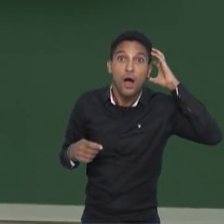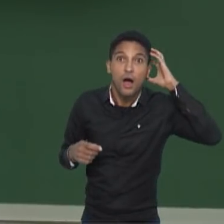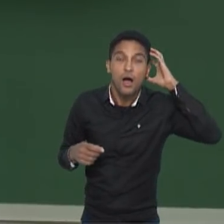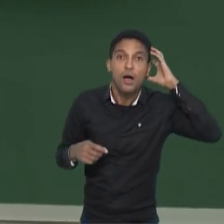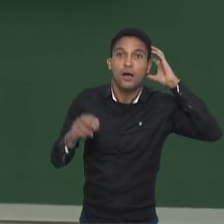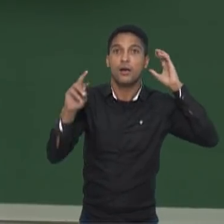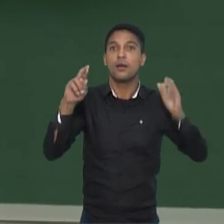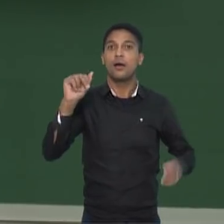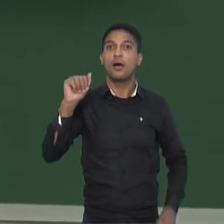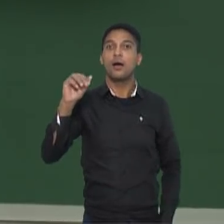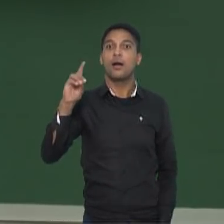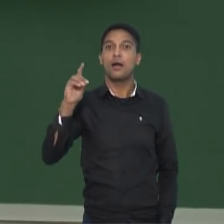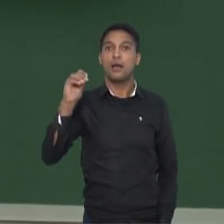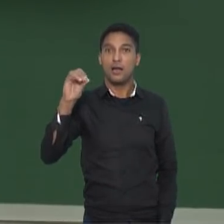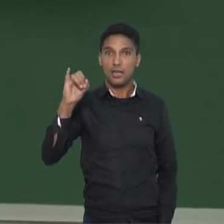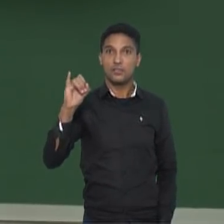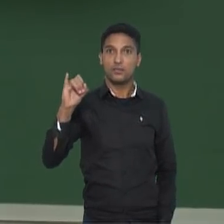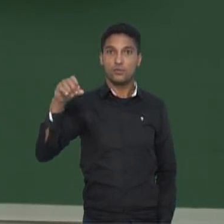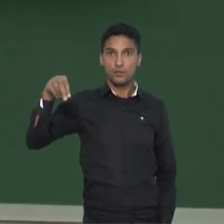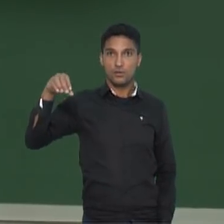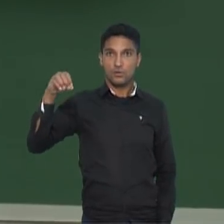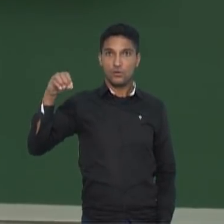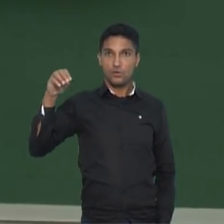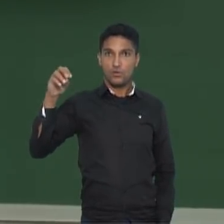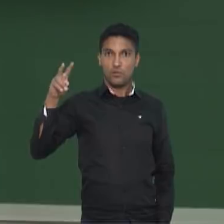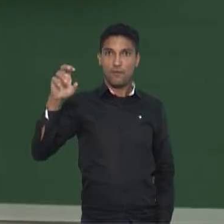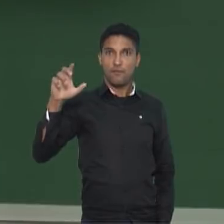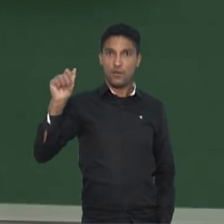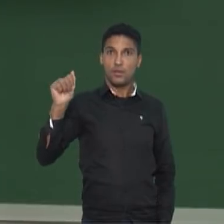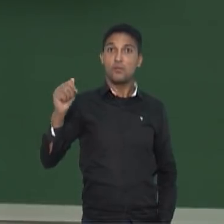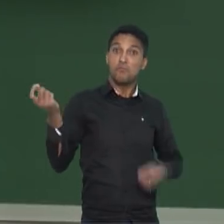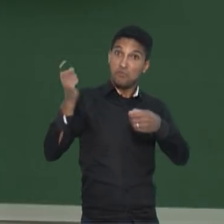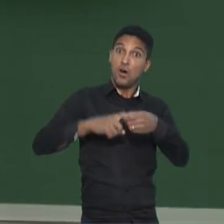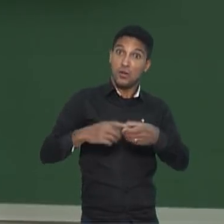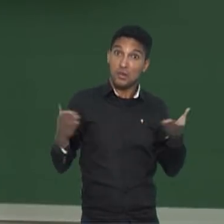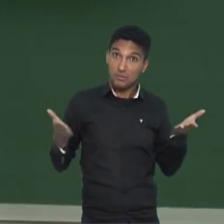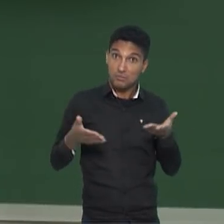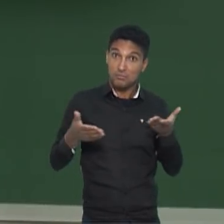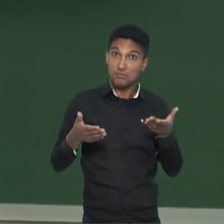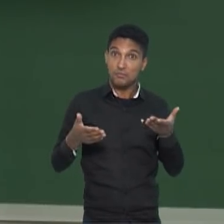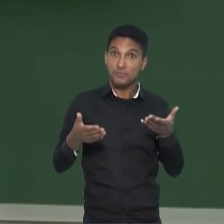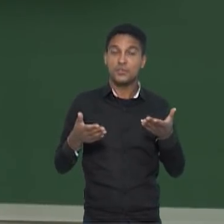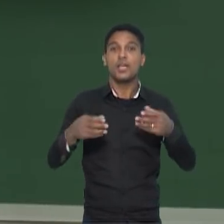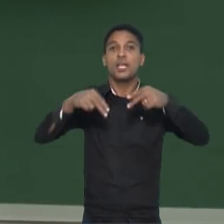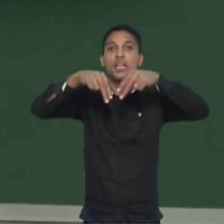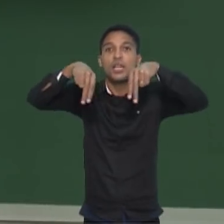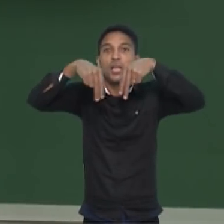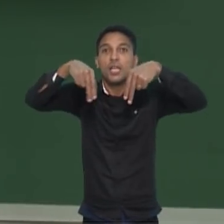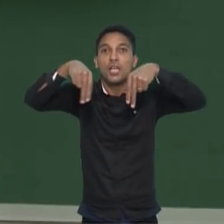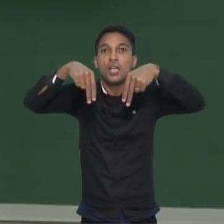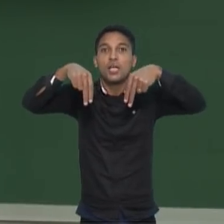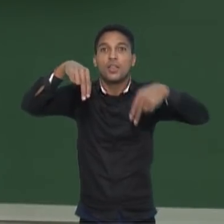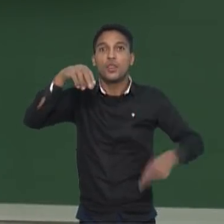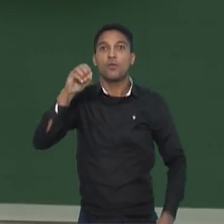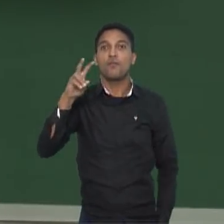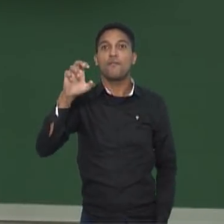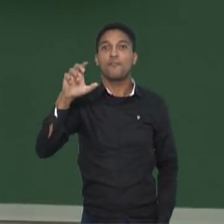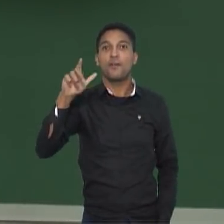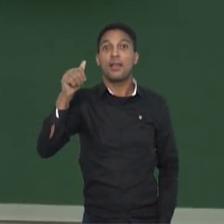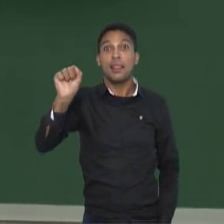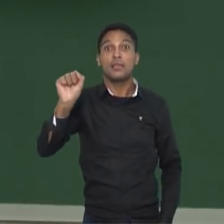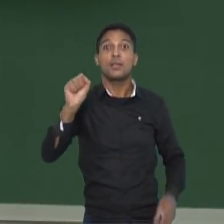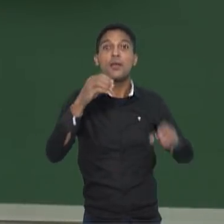Uma tendência talvez tenha vindo dos podcasts, dos audiobooks, agora vai ter também novelas de rádio novamente.